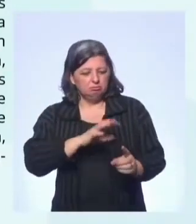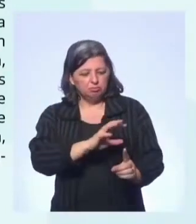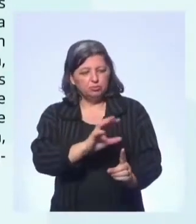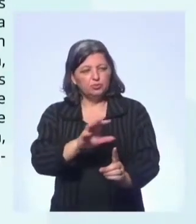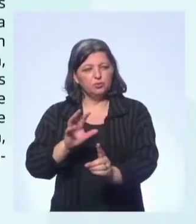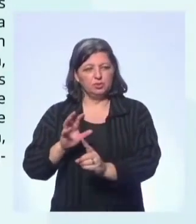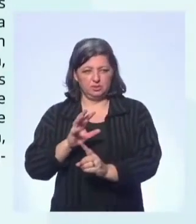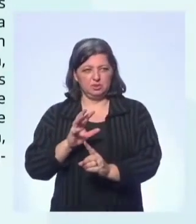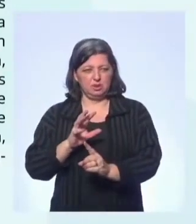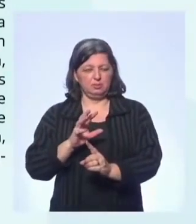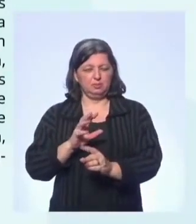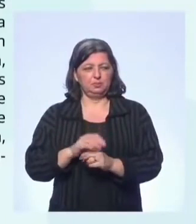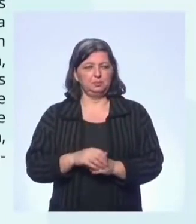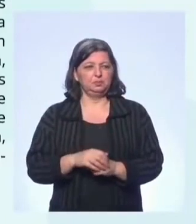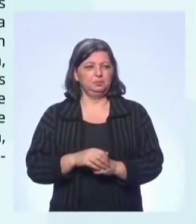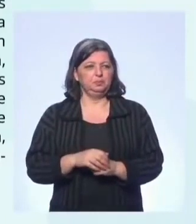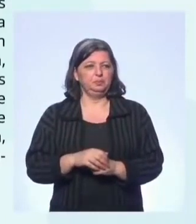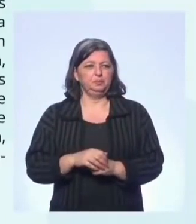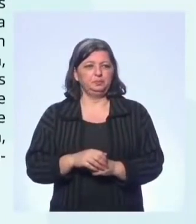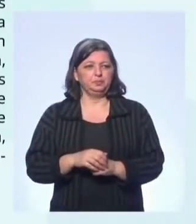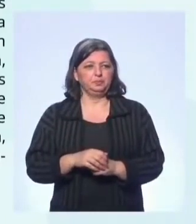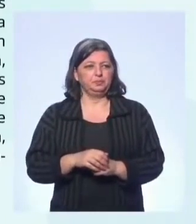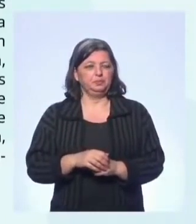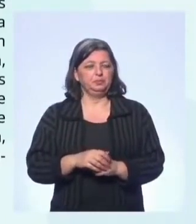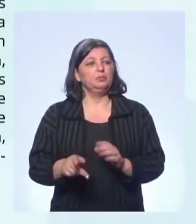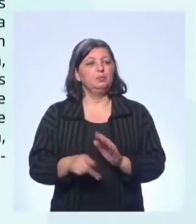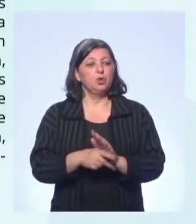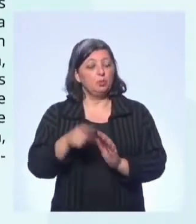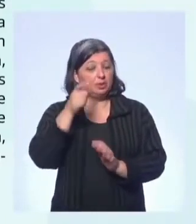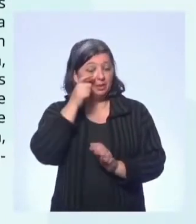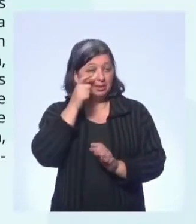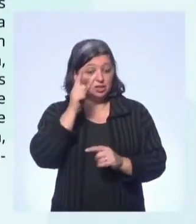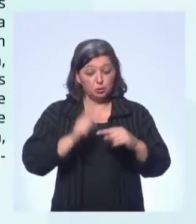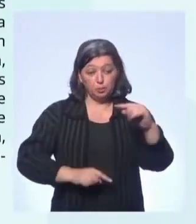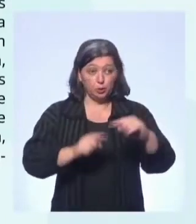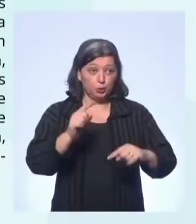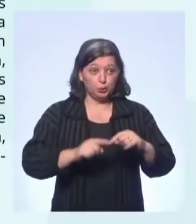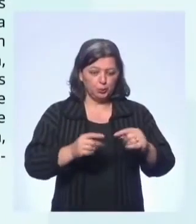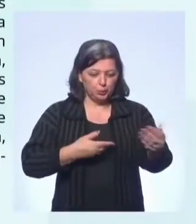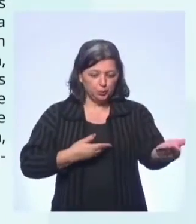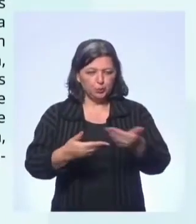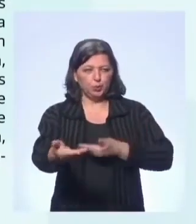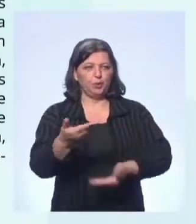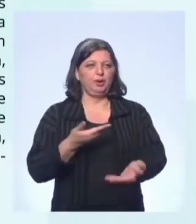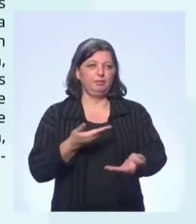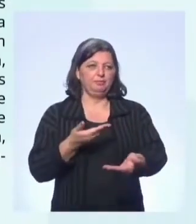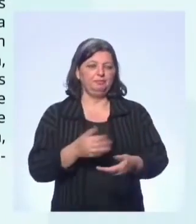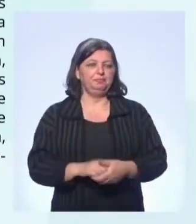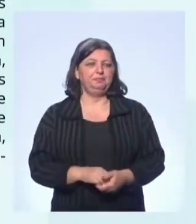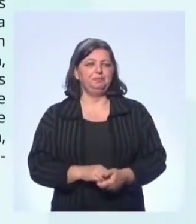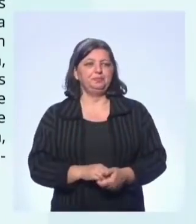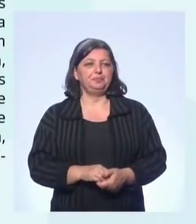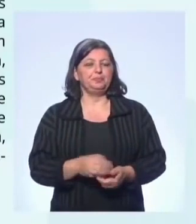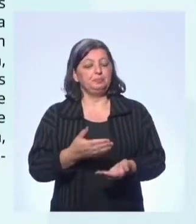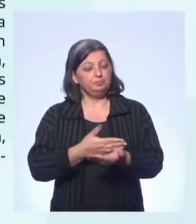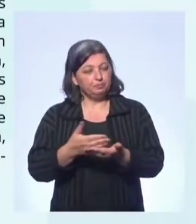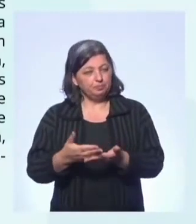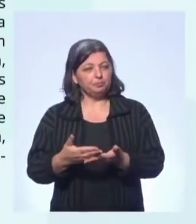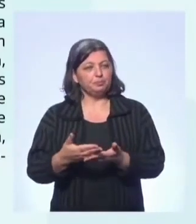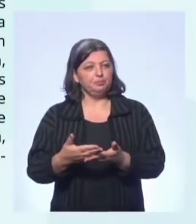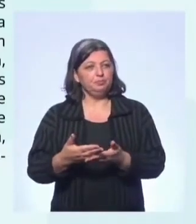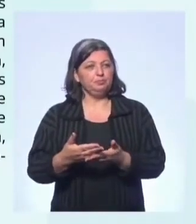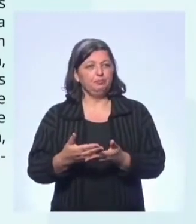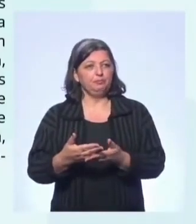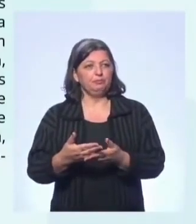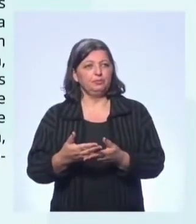dessa madeira em troca de produtos, né? Eles começaram a direcionar os indígenas